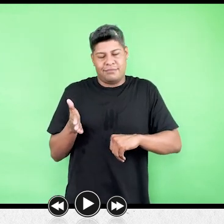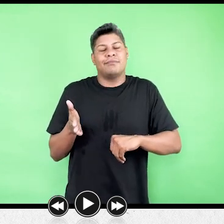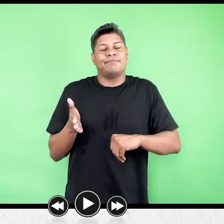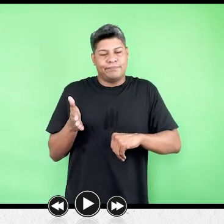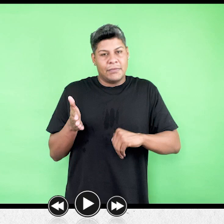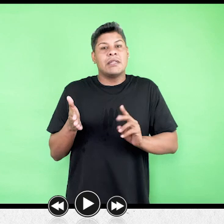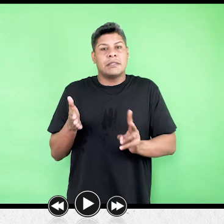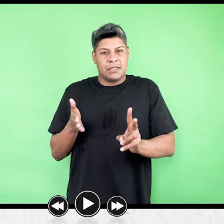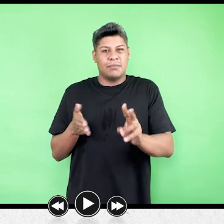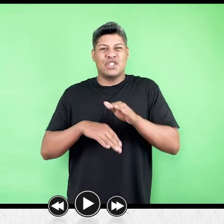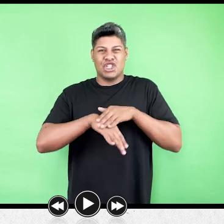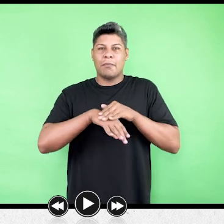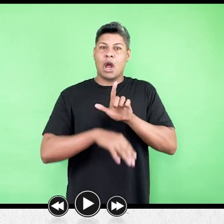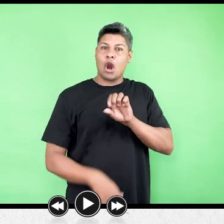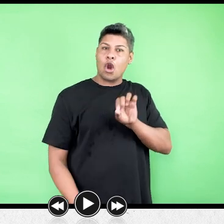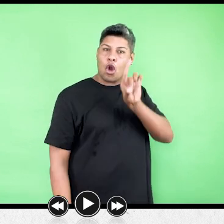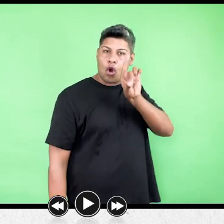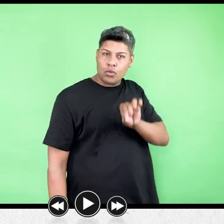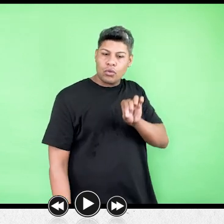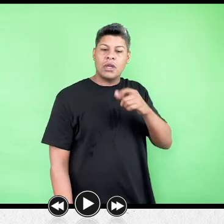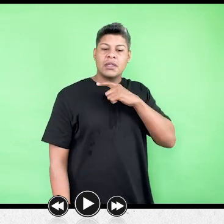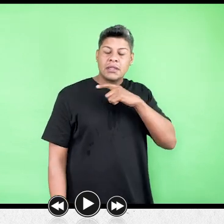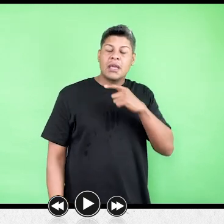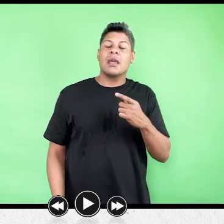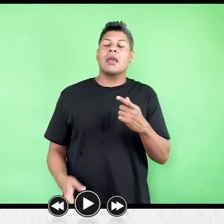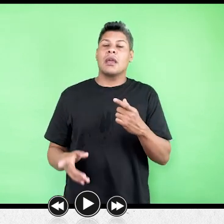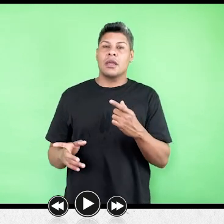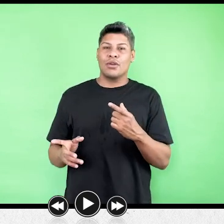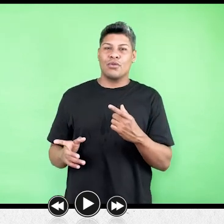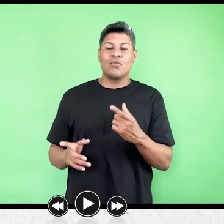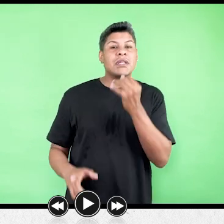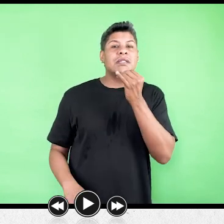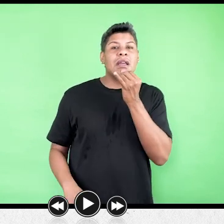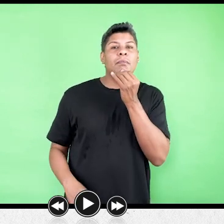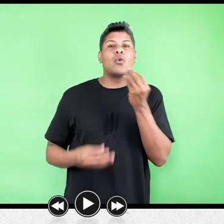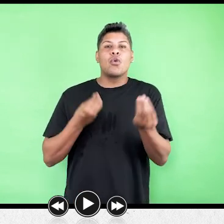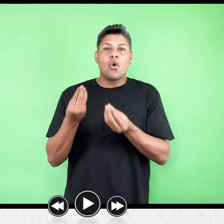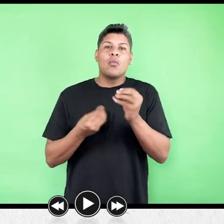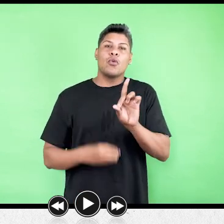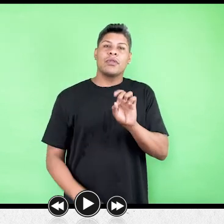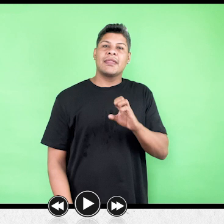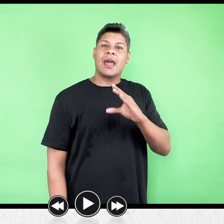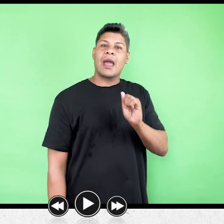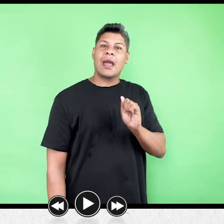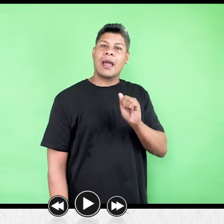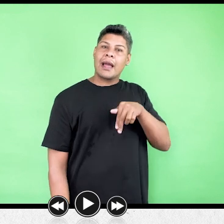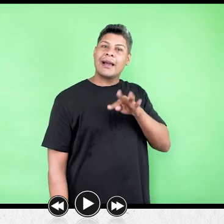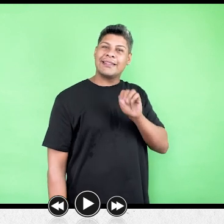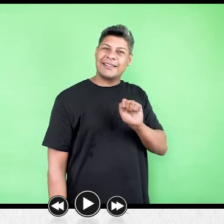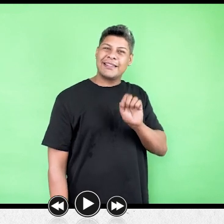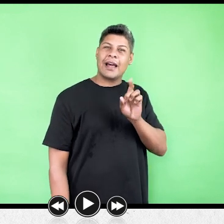lodo. E aqui a gente também tem um modelo, né, de como que seria um decantador vertical, onde a água ela vai